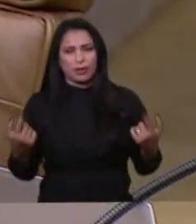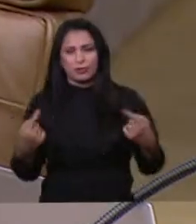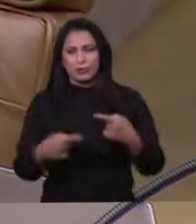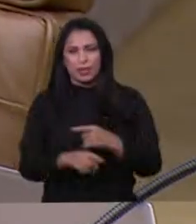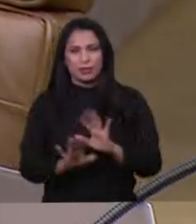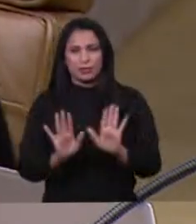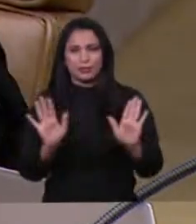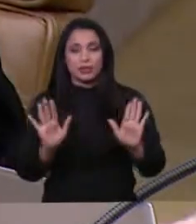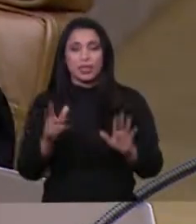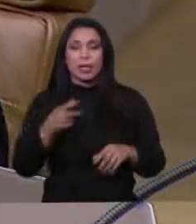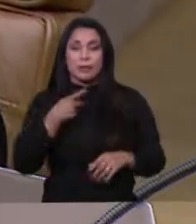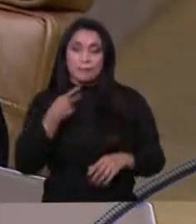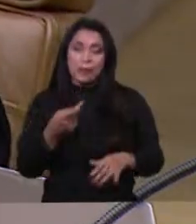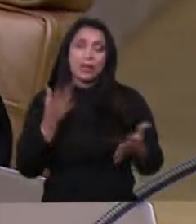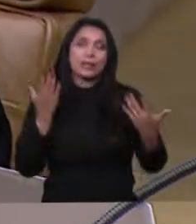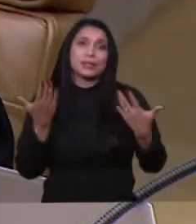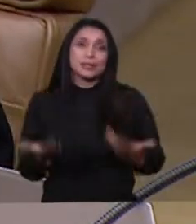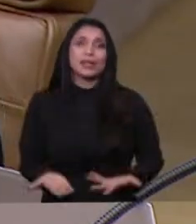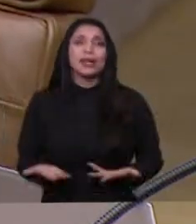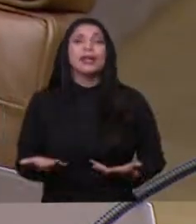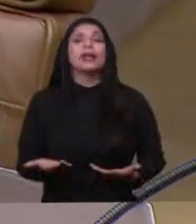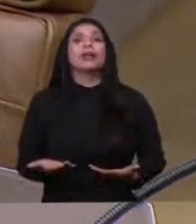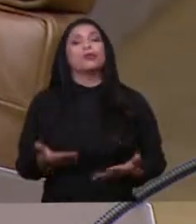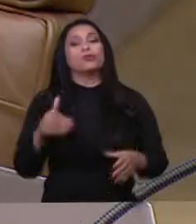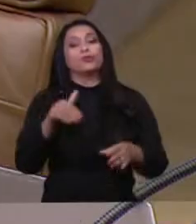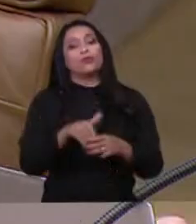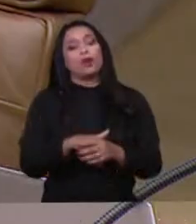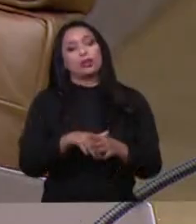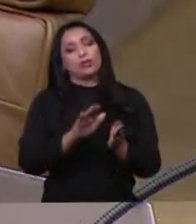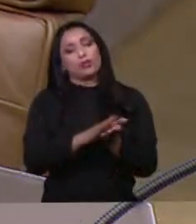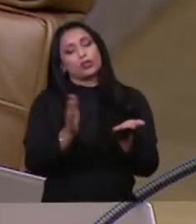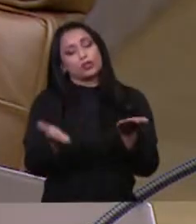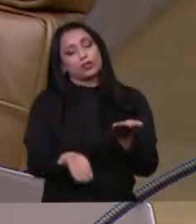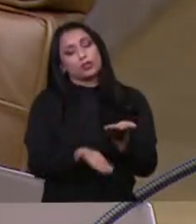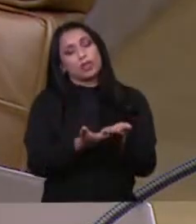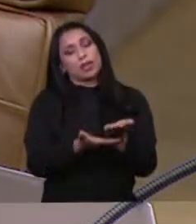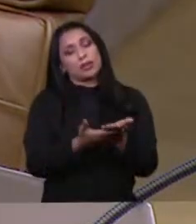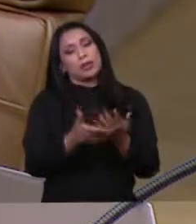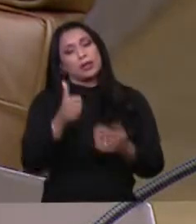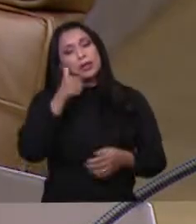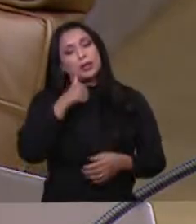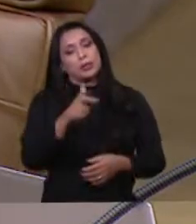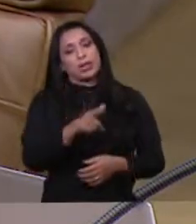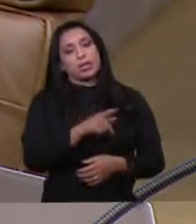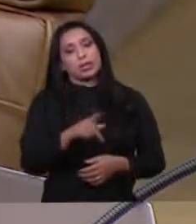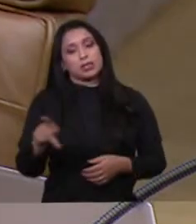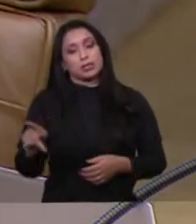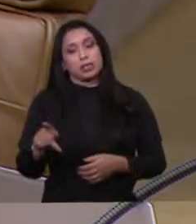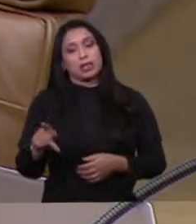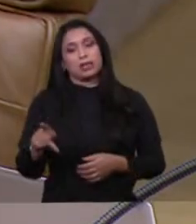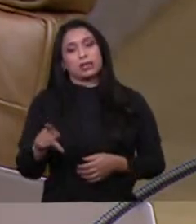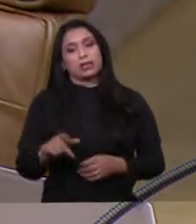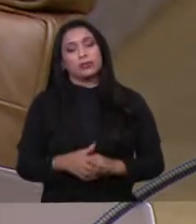isso, eu digo que no meu voto, de que farei juntada, senhora presidente, que a ação é